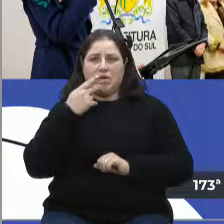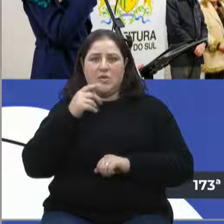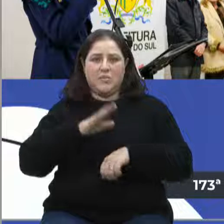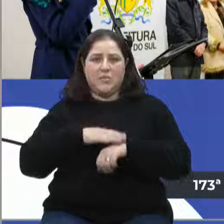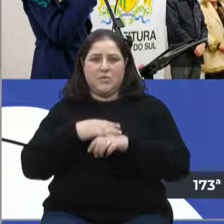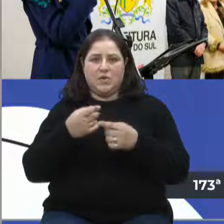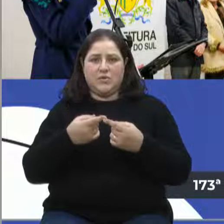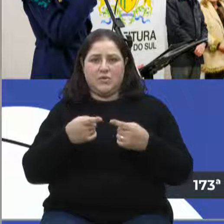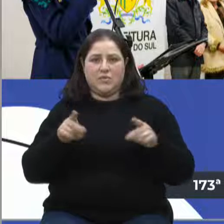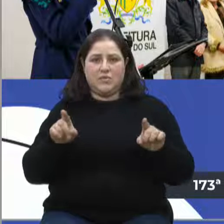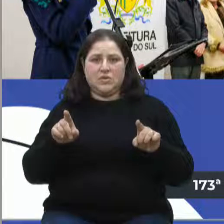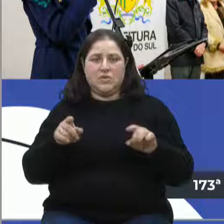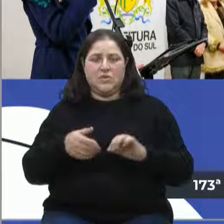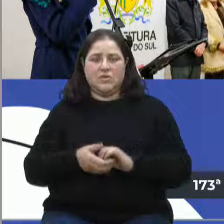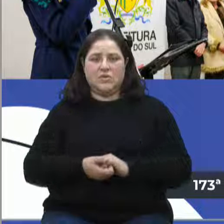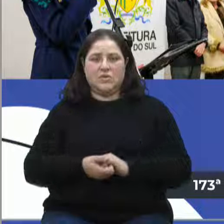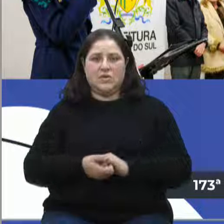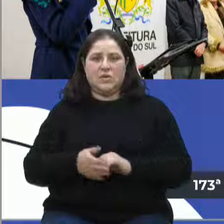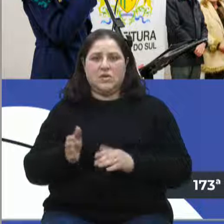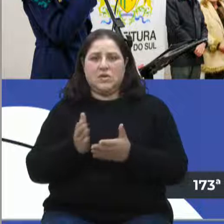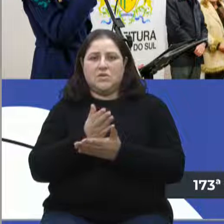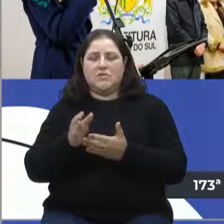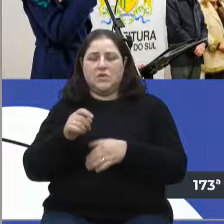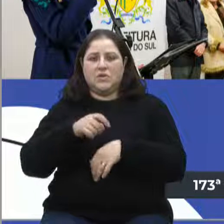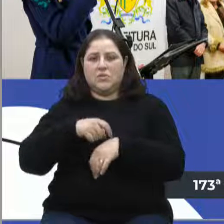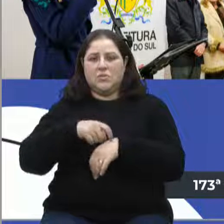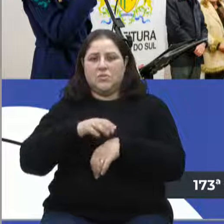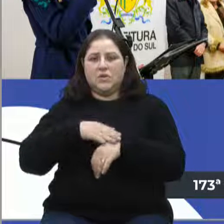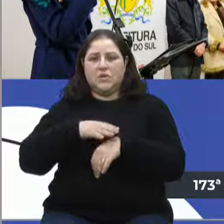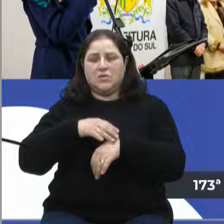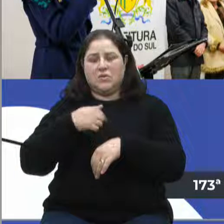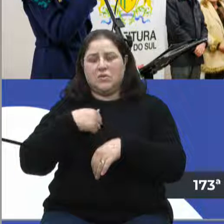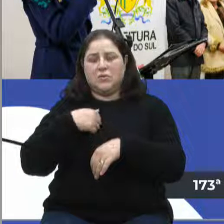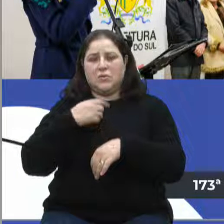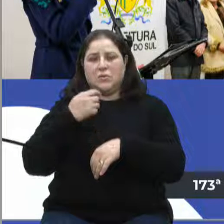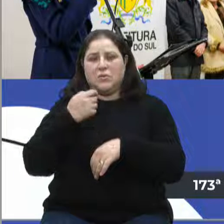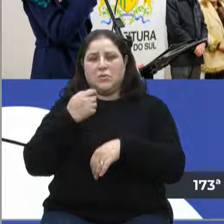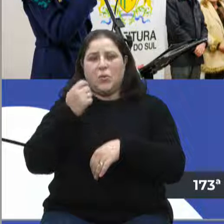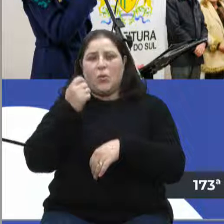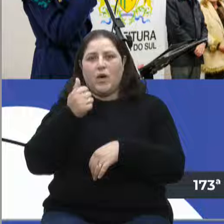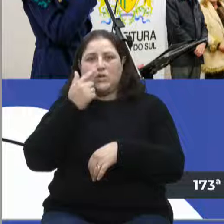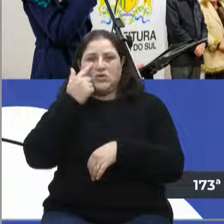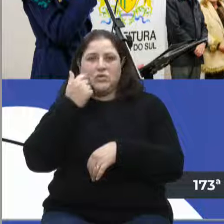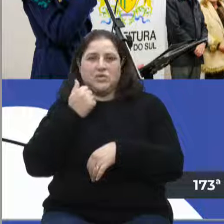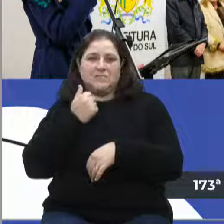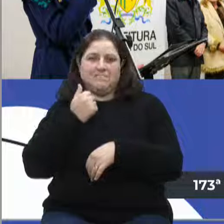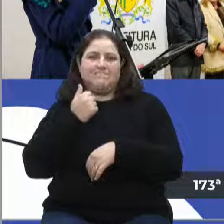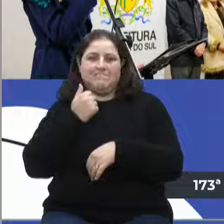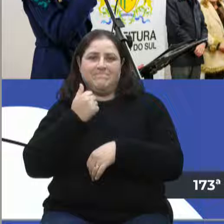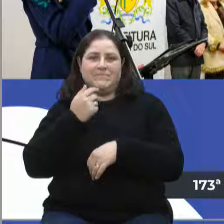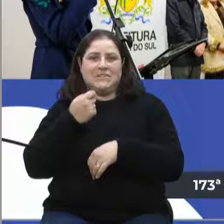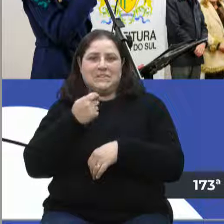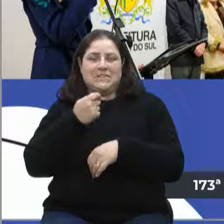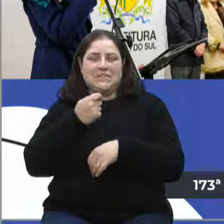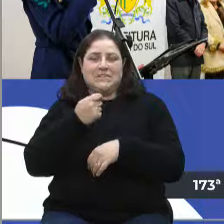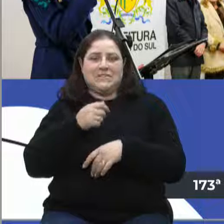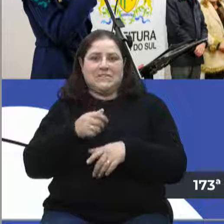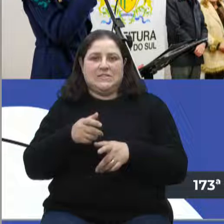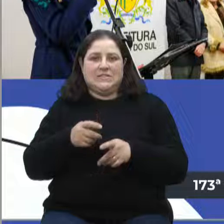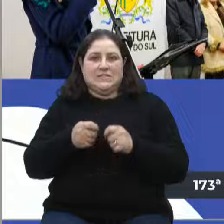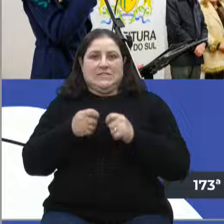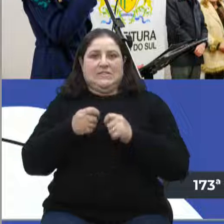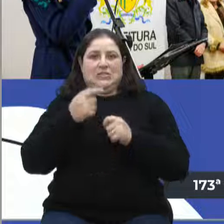inauguração, que talvez foi um dos momentos que eu tive que segurar o choro também, porque nós fizemos uma homenagem